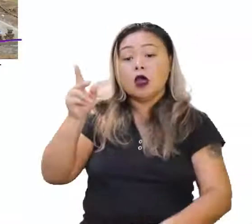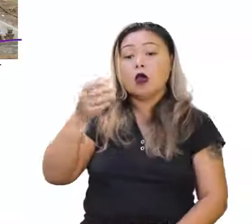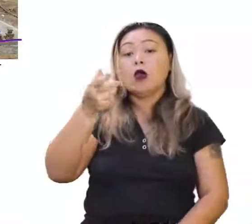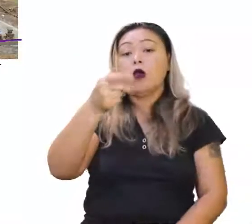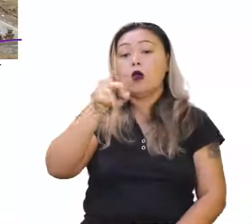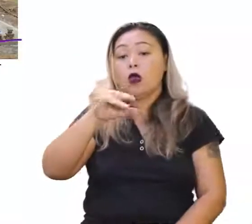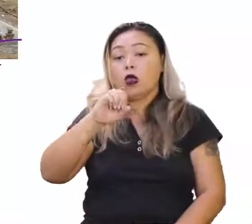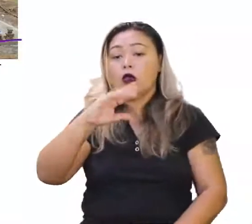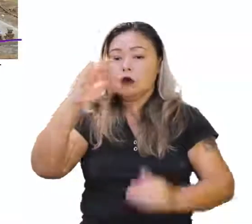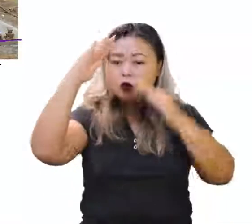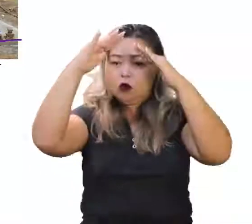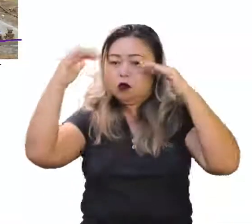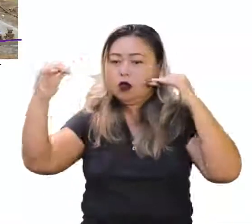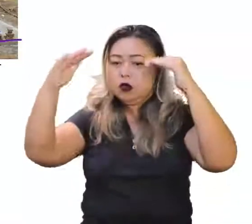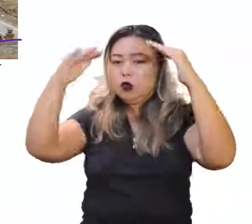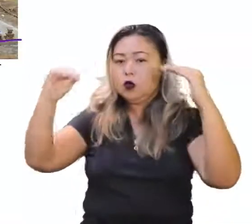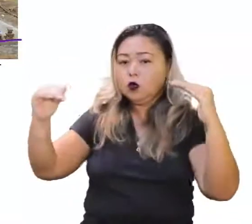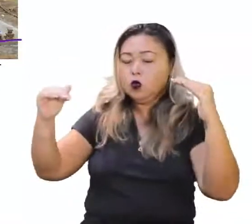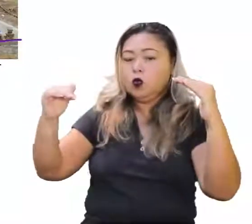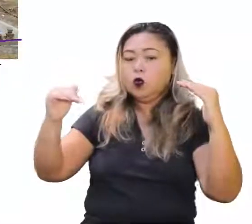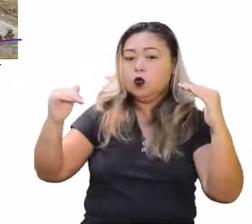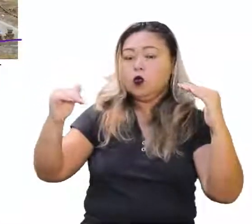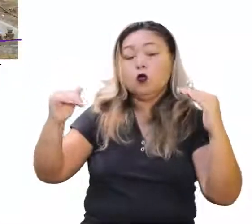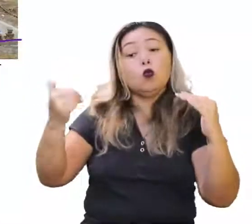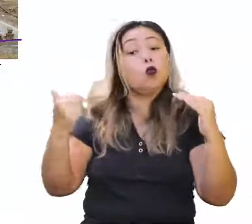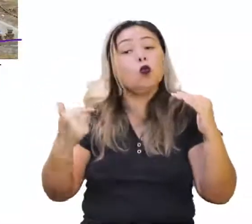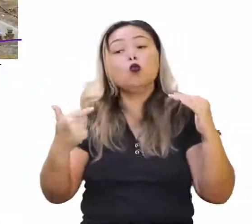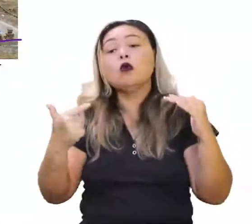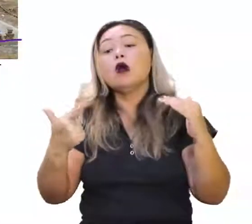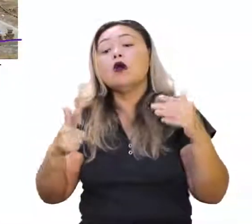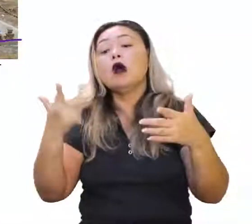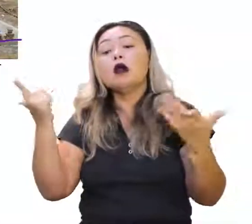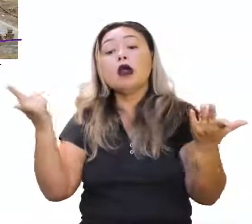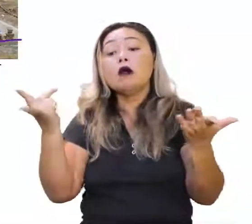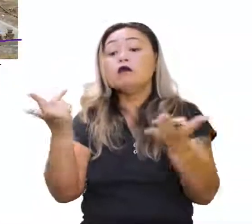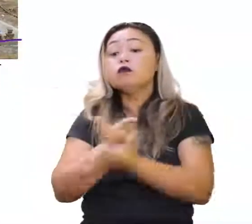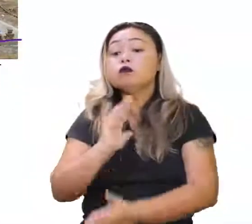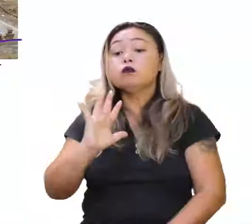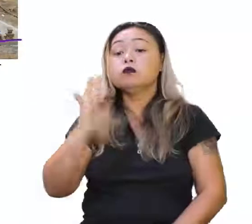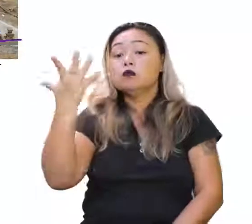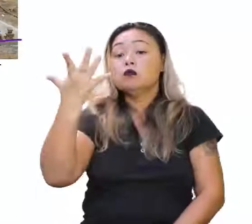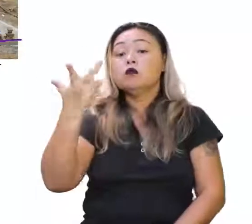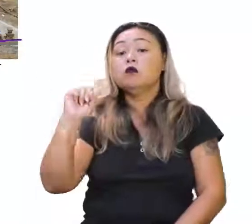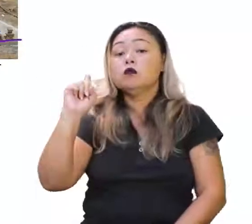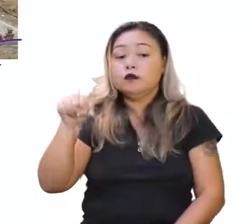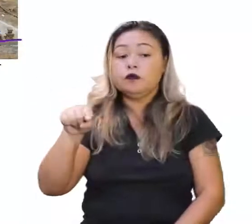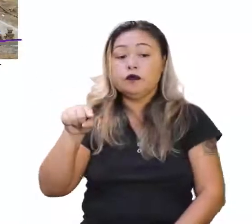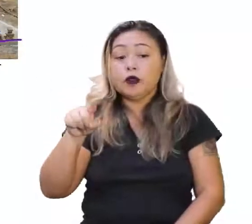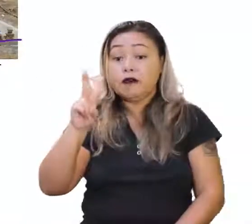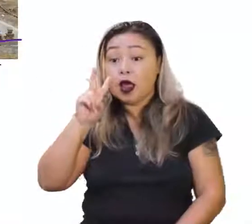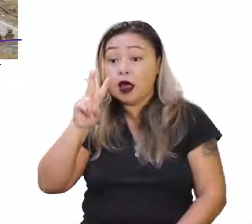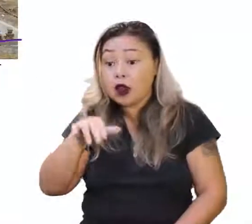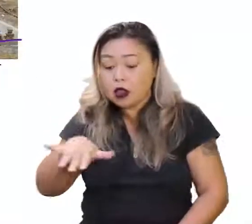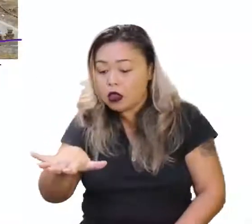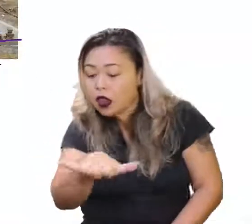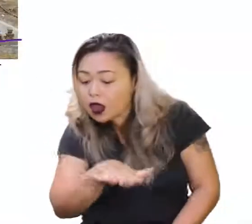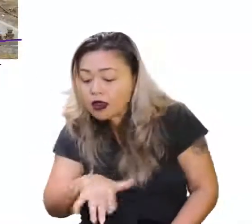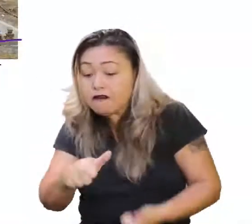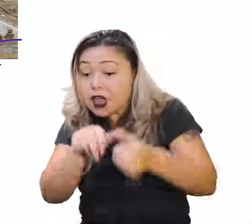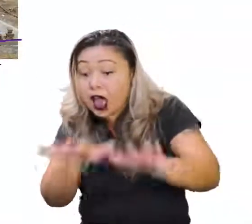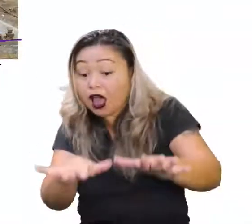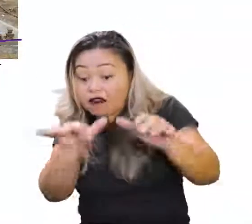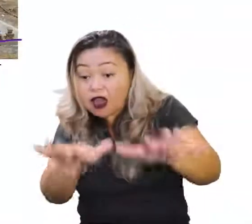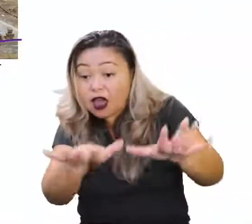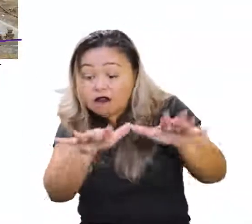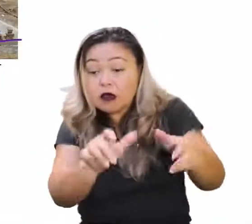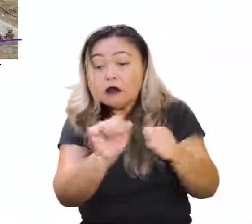que é uma região coberta, não permitir que ocorra a implantação, ficar ali no terreno, para